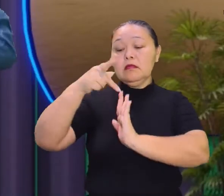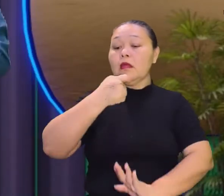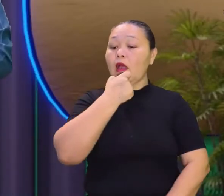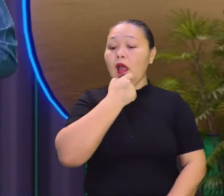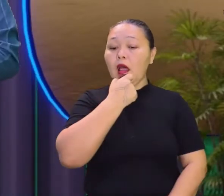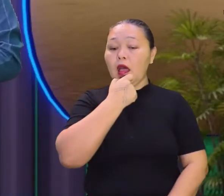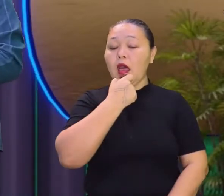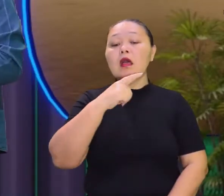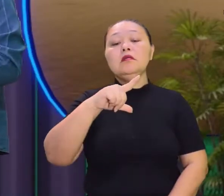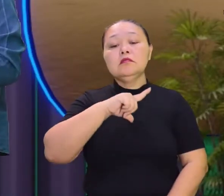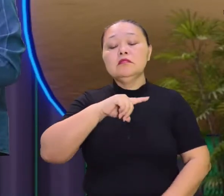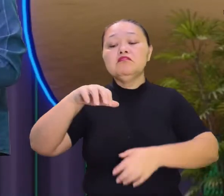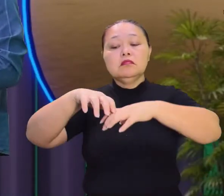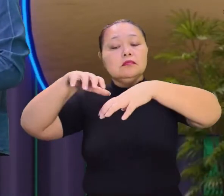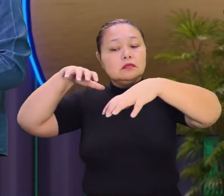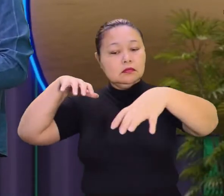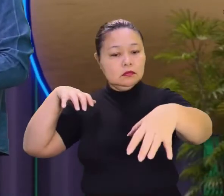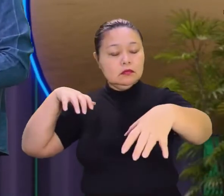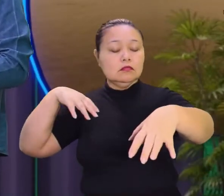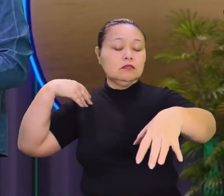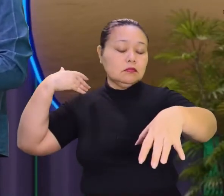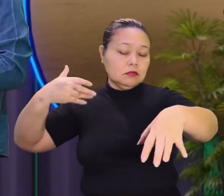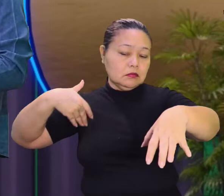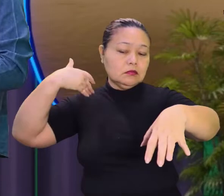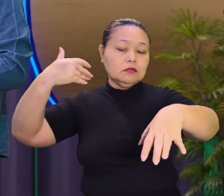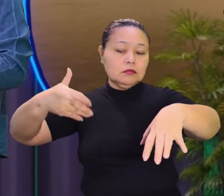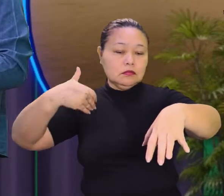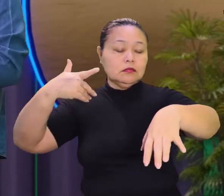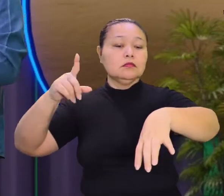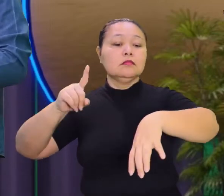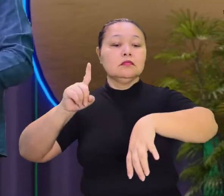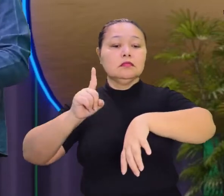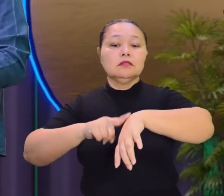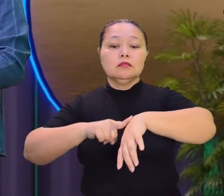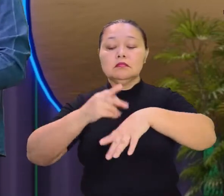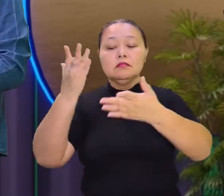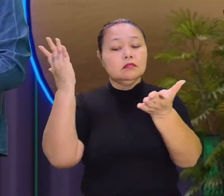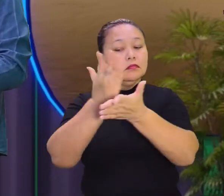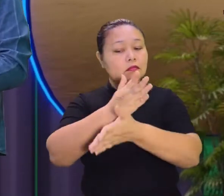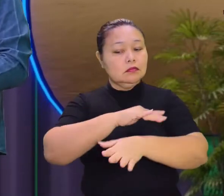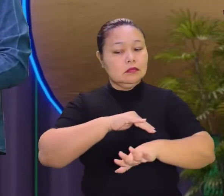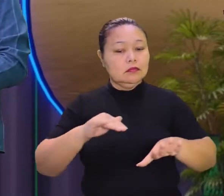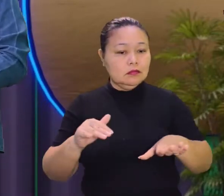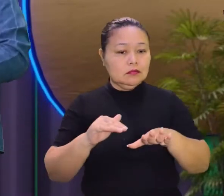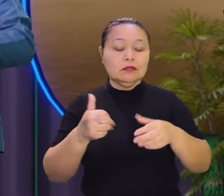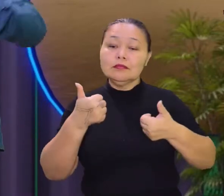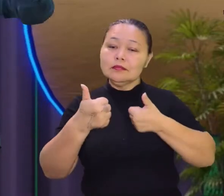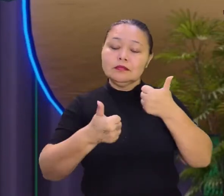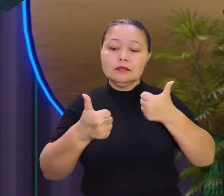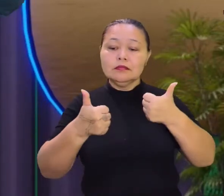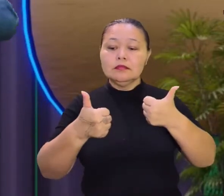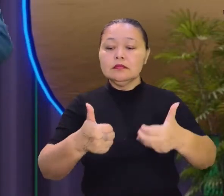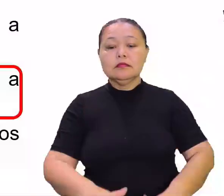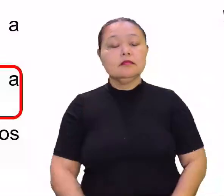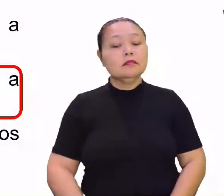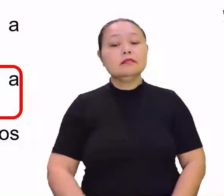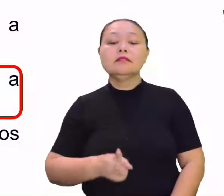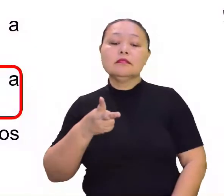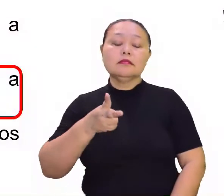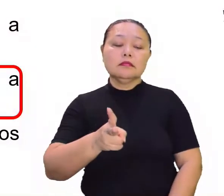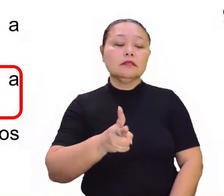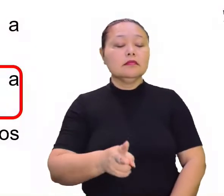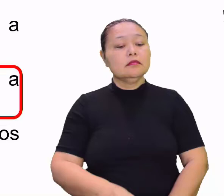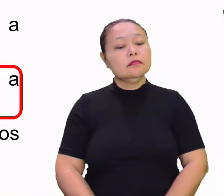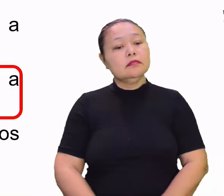e houve realmente esse apartheid por muito tempo lá. Isso mesmo. Acabou, né? Acabou, né? Beleza, vamos lá. Continuando,